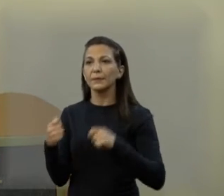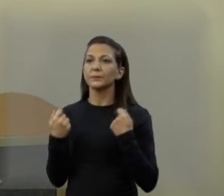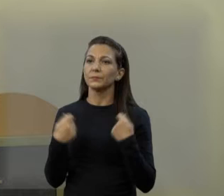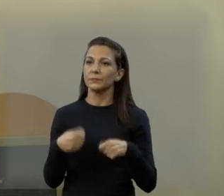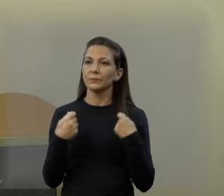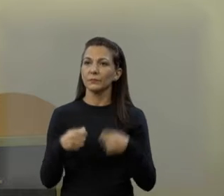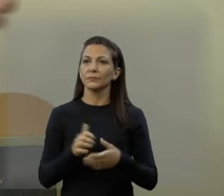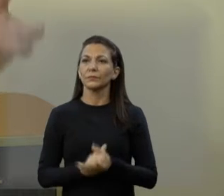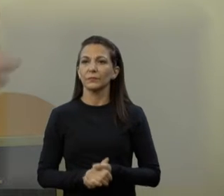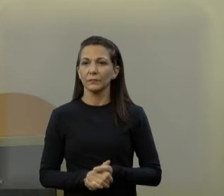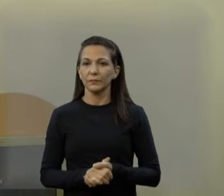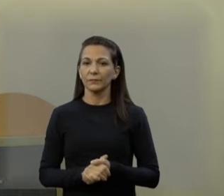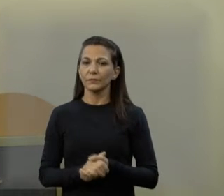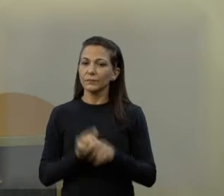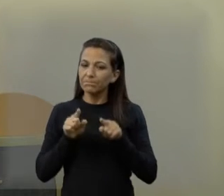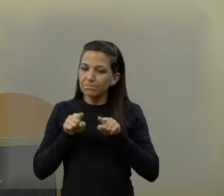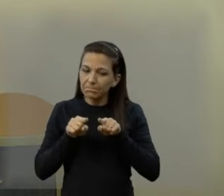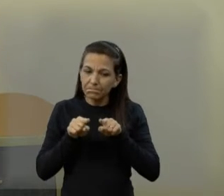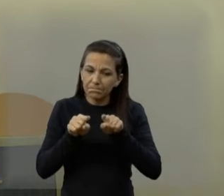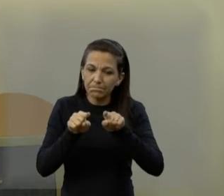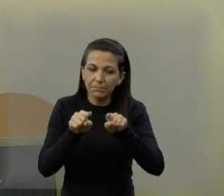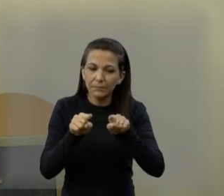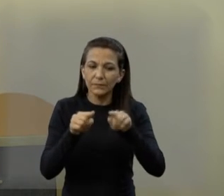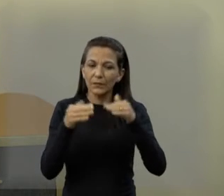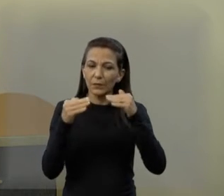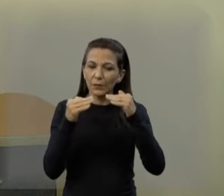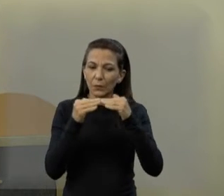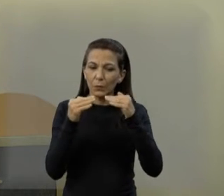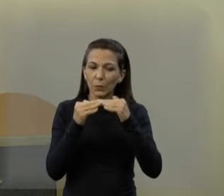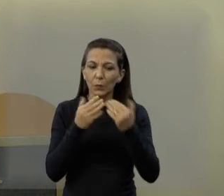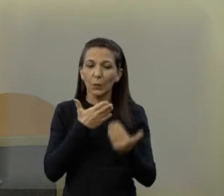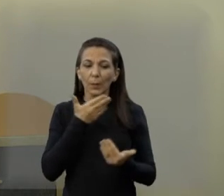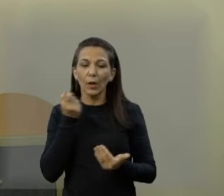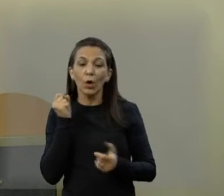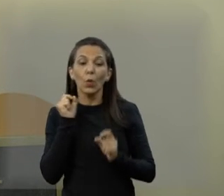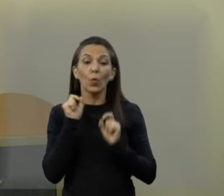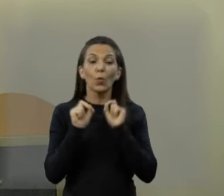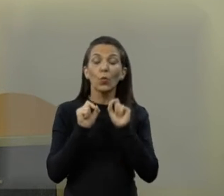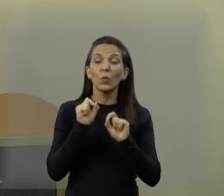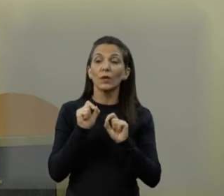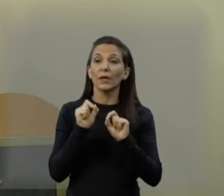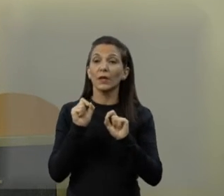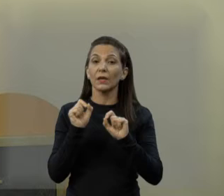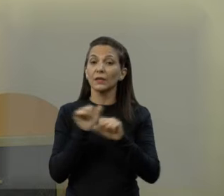e alinhar chegamos consenso ver o que é melhor